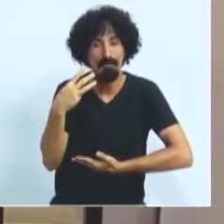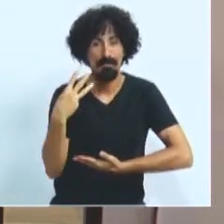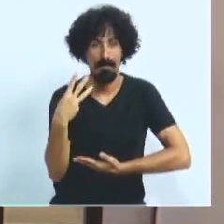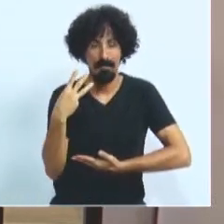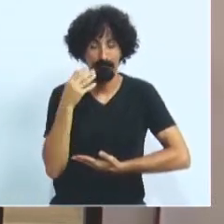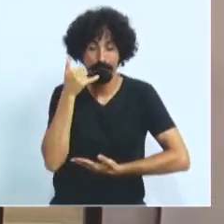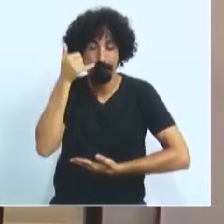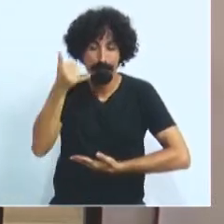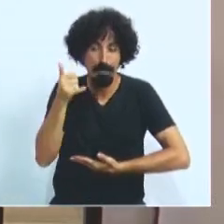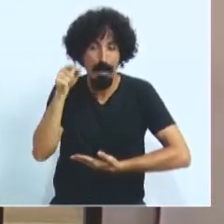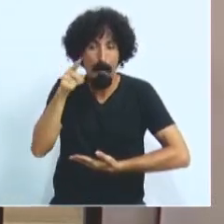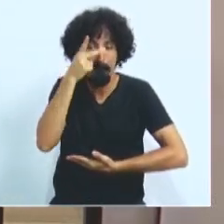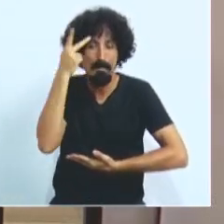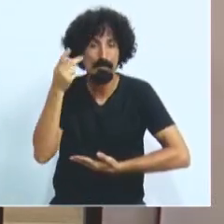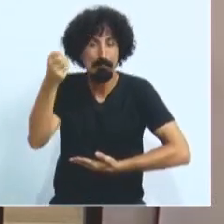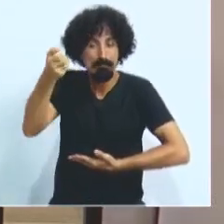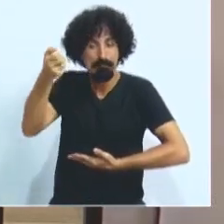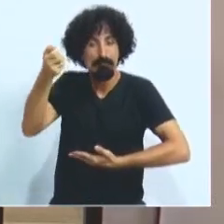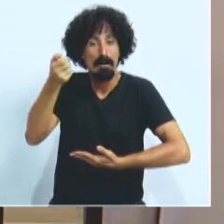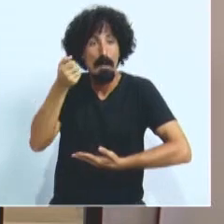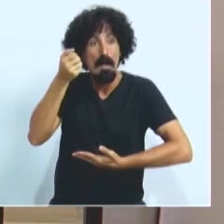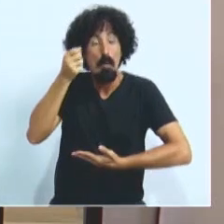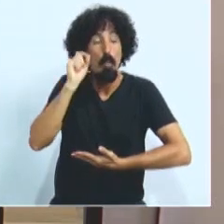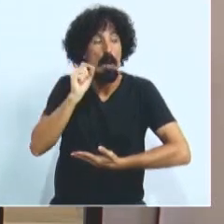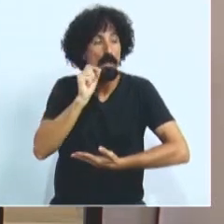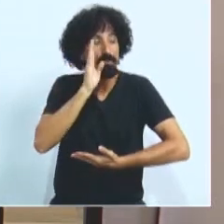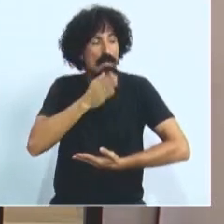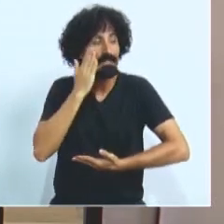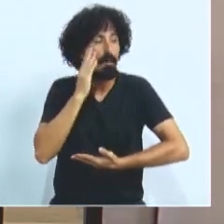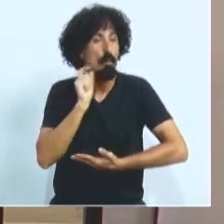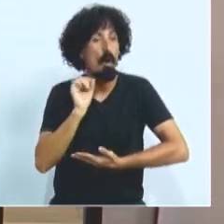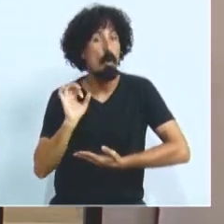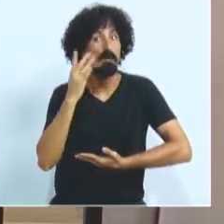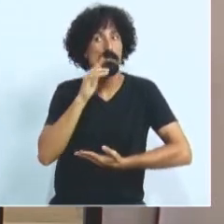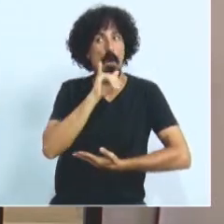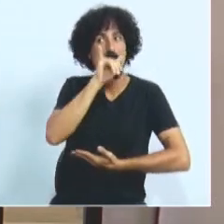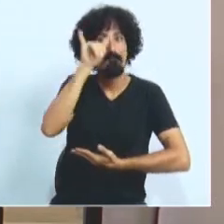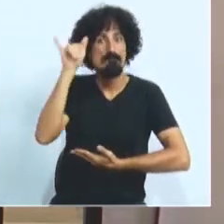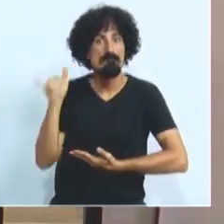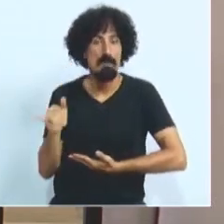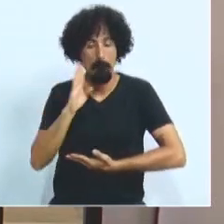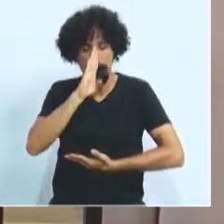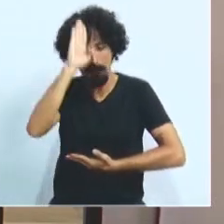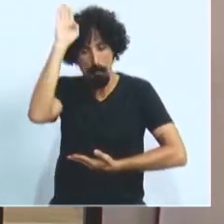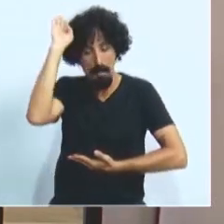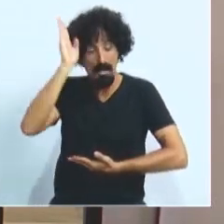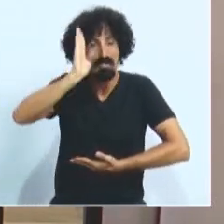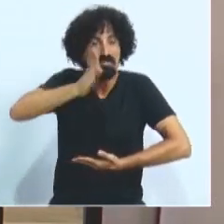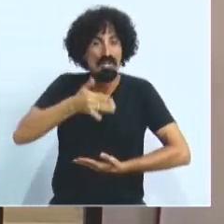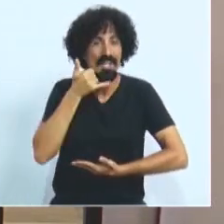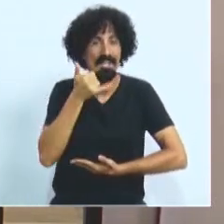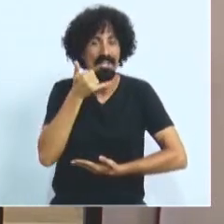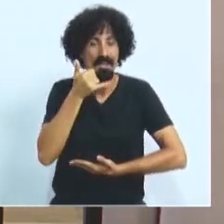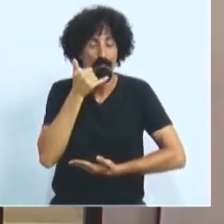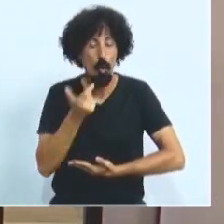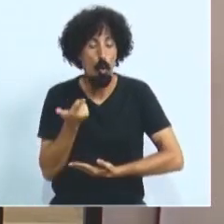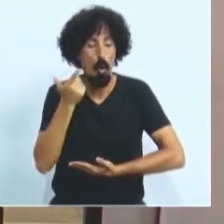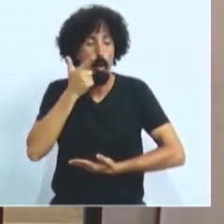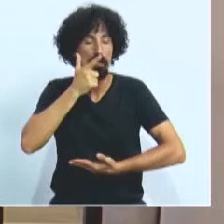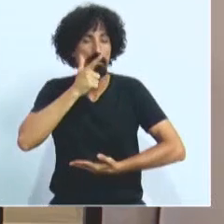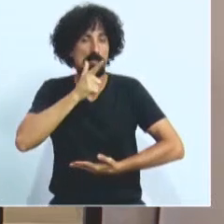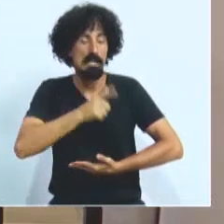a emergência e passa para o bombeiro. Aí a partir dali o bombeiro pelo telefone ele já consegue indicar para a mãe